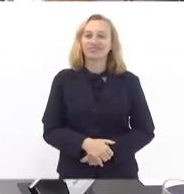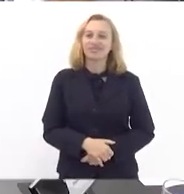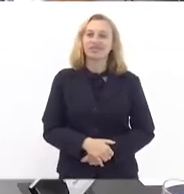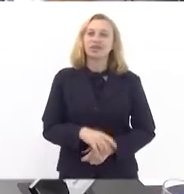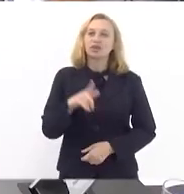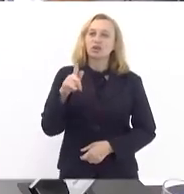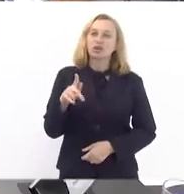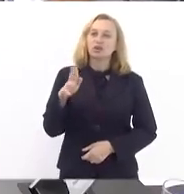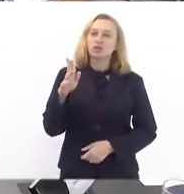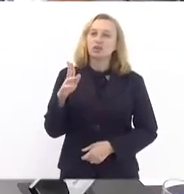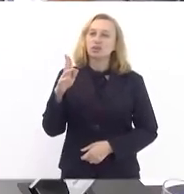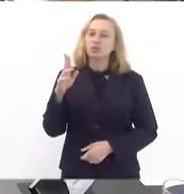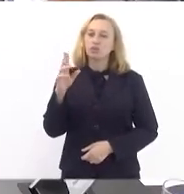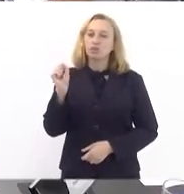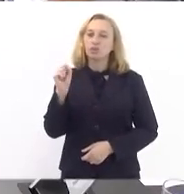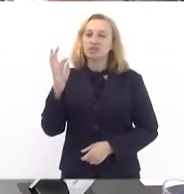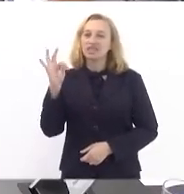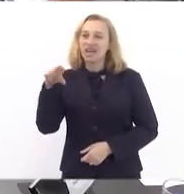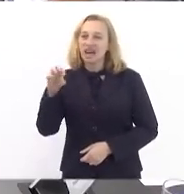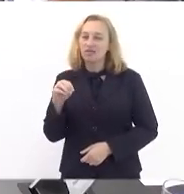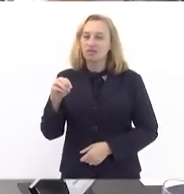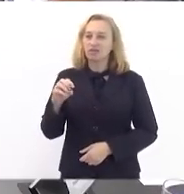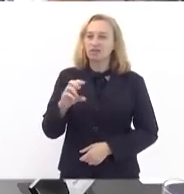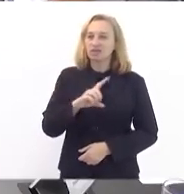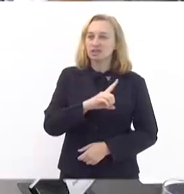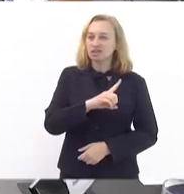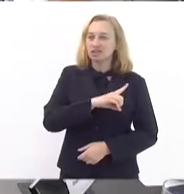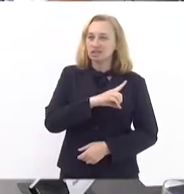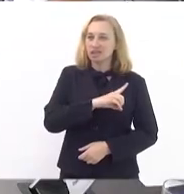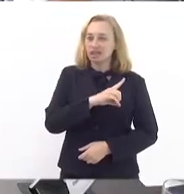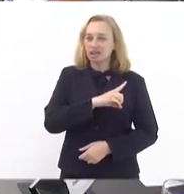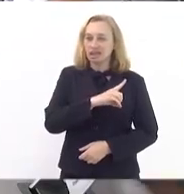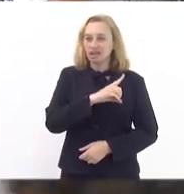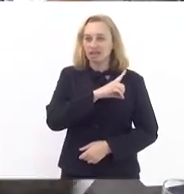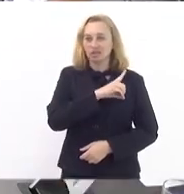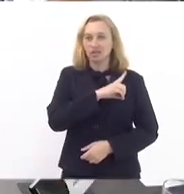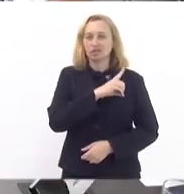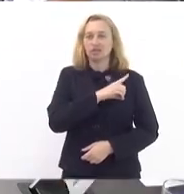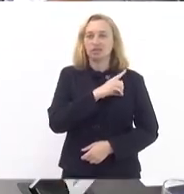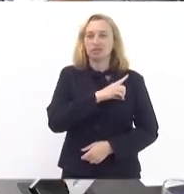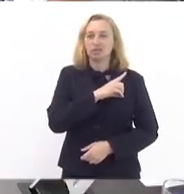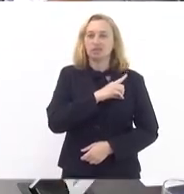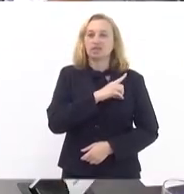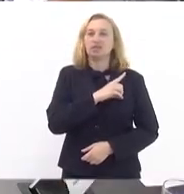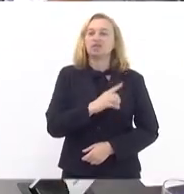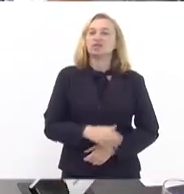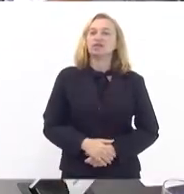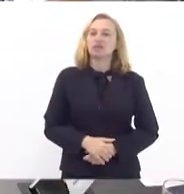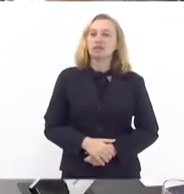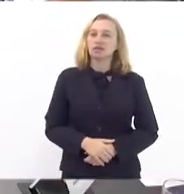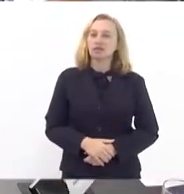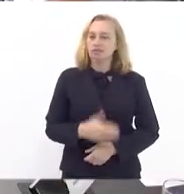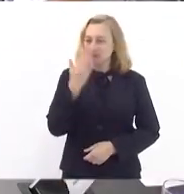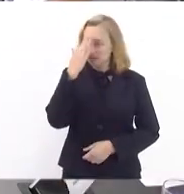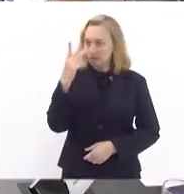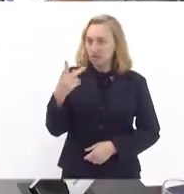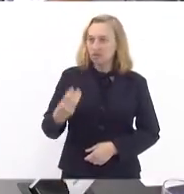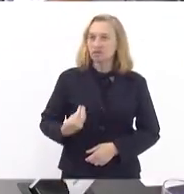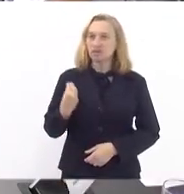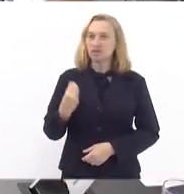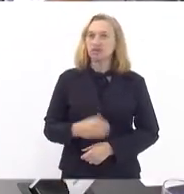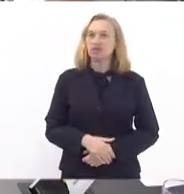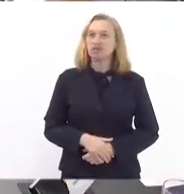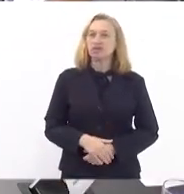de Melo de polícia Muito obrigado pela sua presença Ah tá vamos combinar o